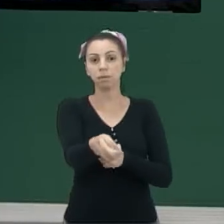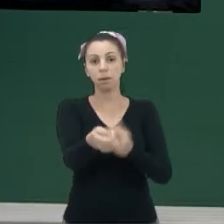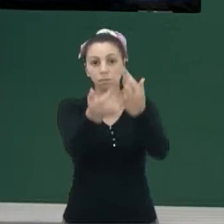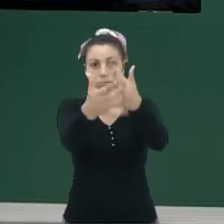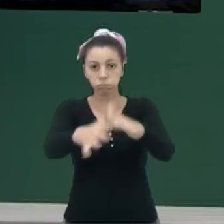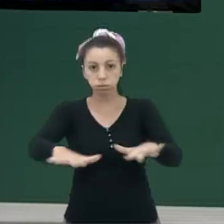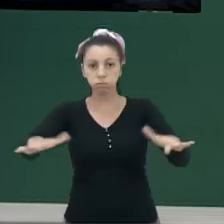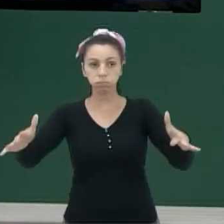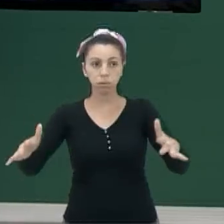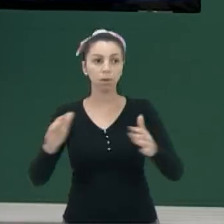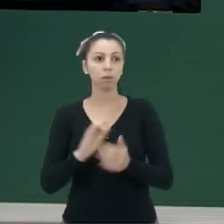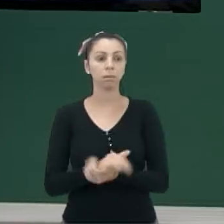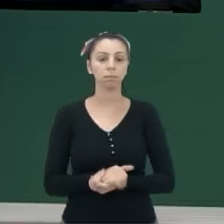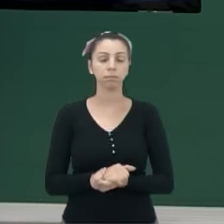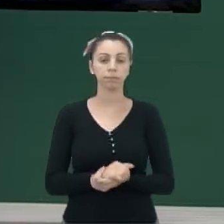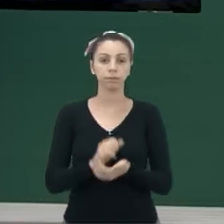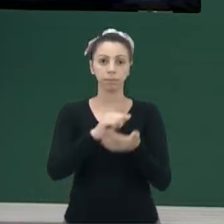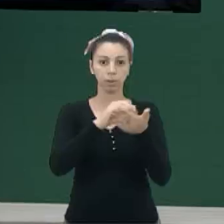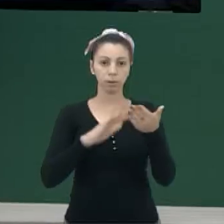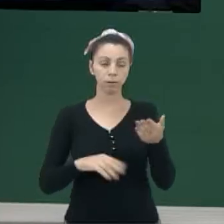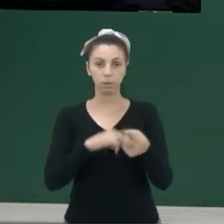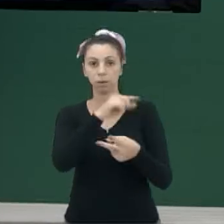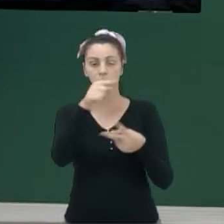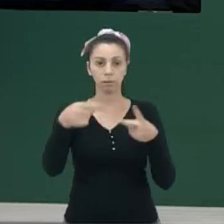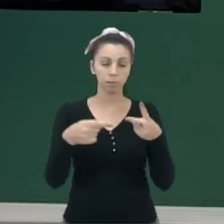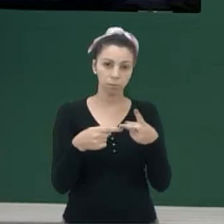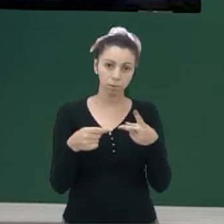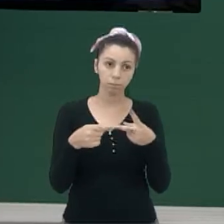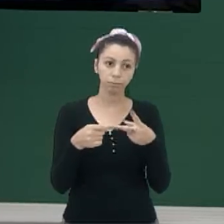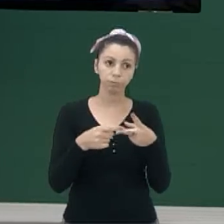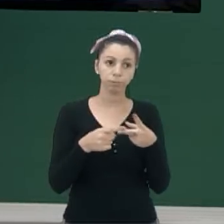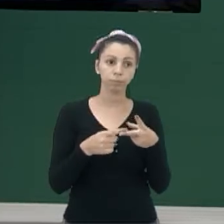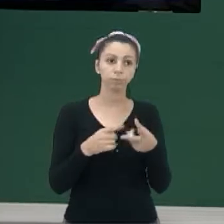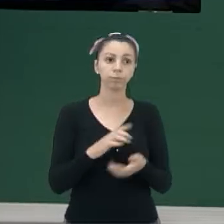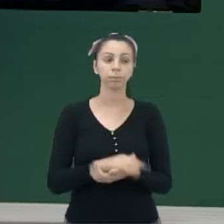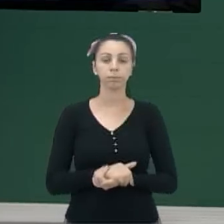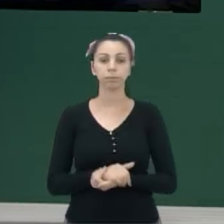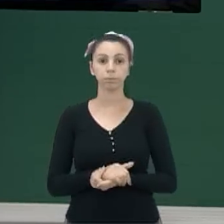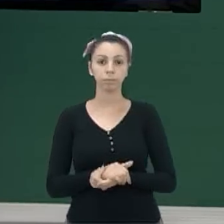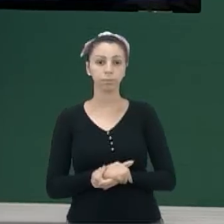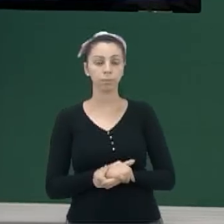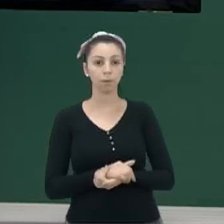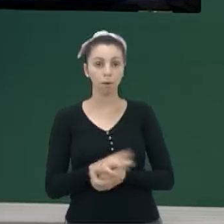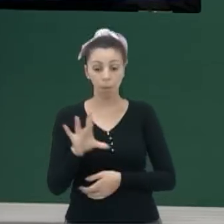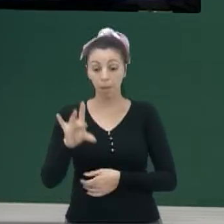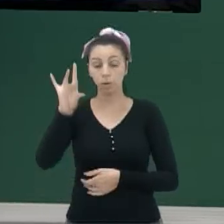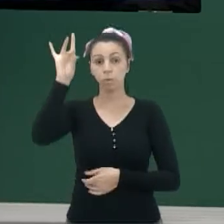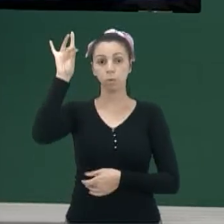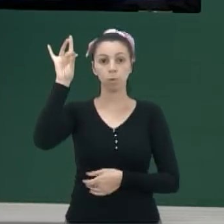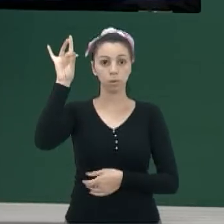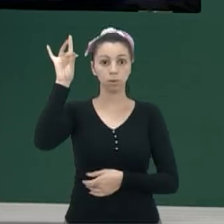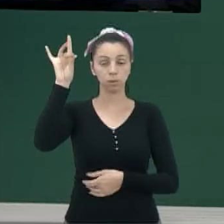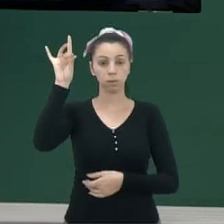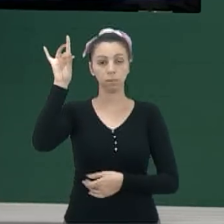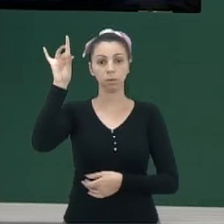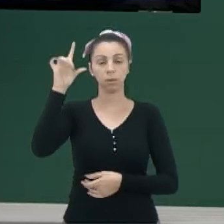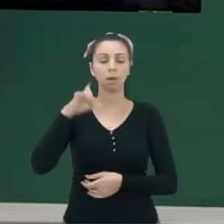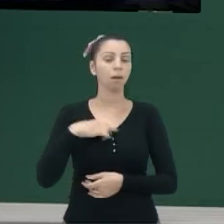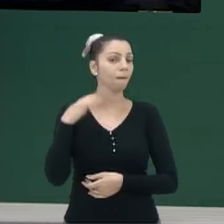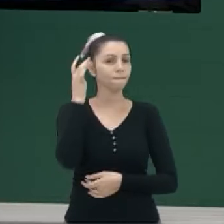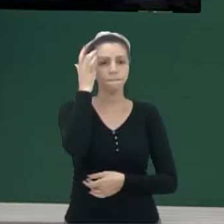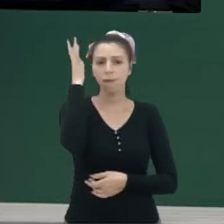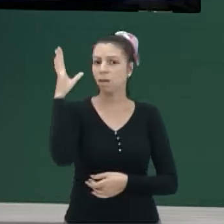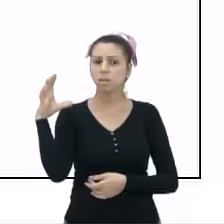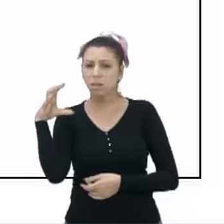tá? Atividade número 2. Atividade número 2, né, é uma escolha, então é de múltipla escolha, bem fácil,